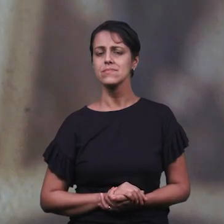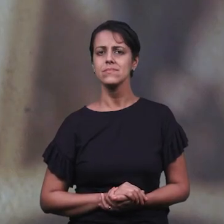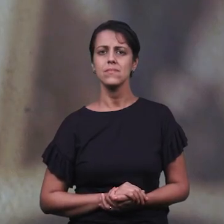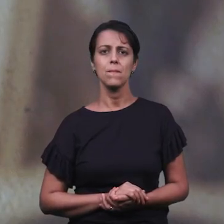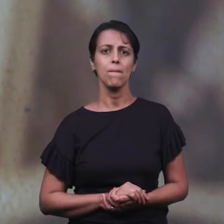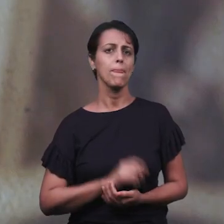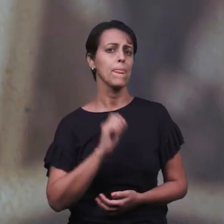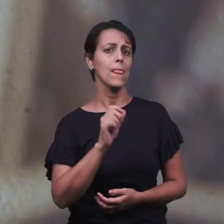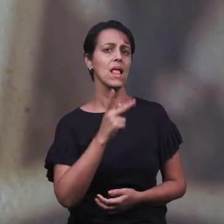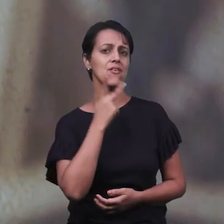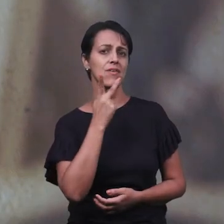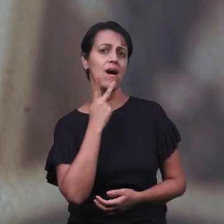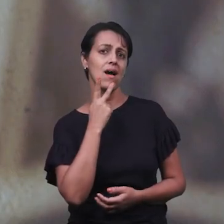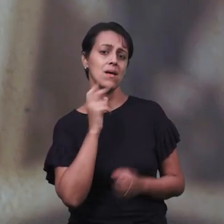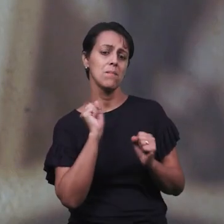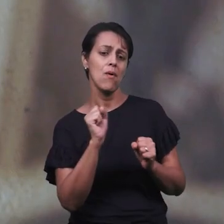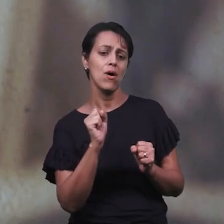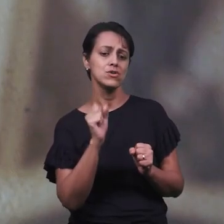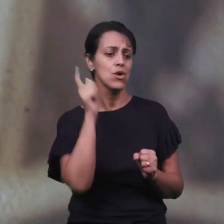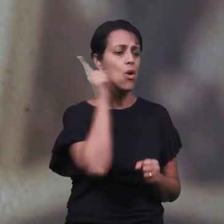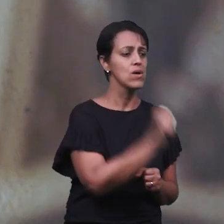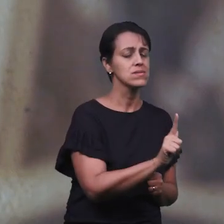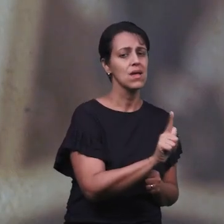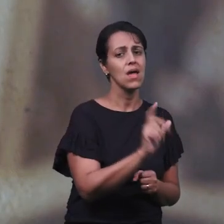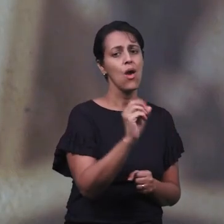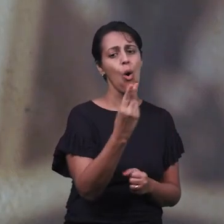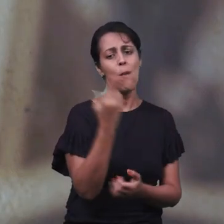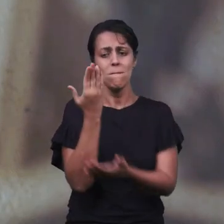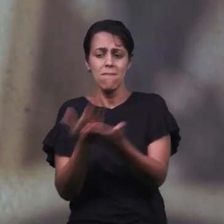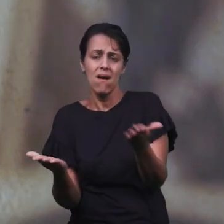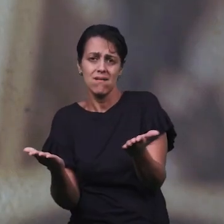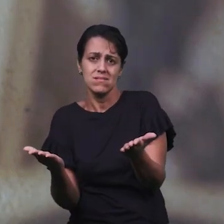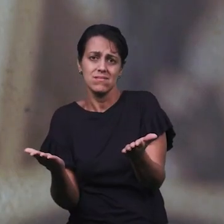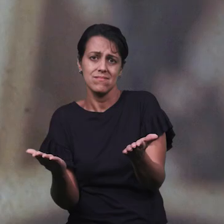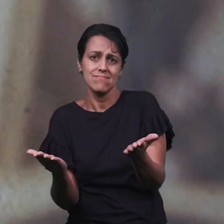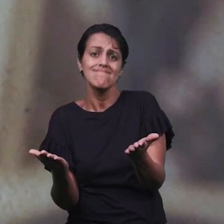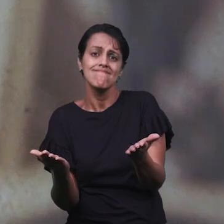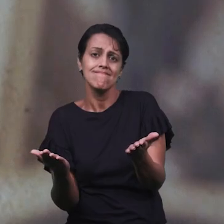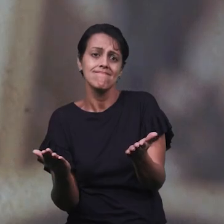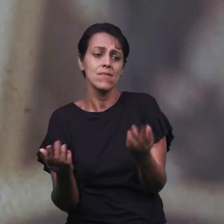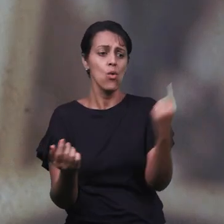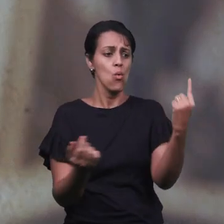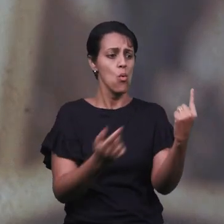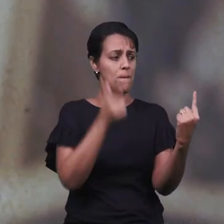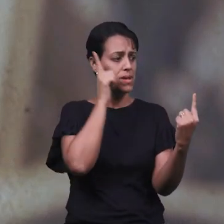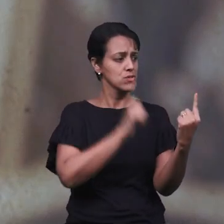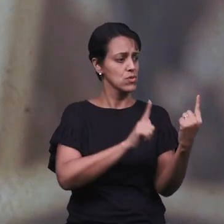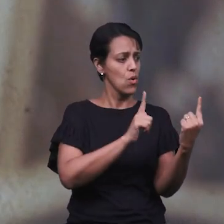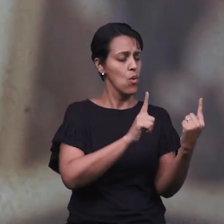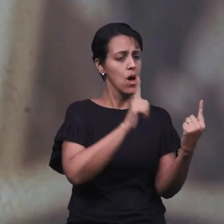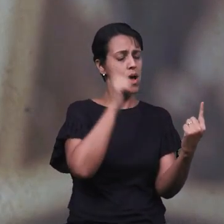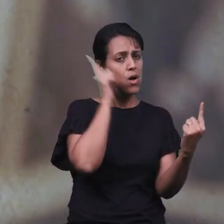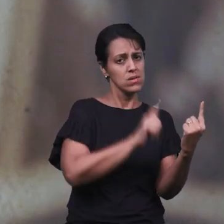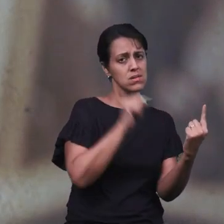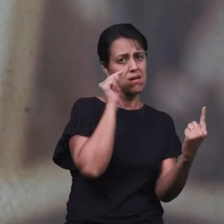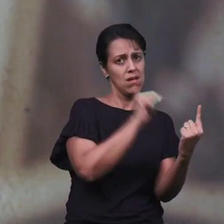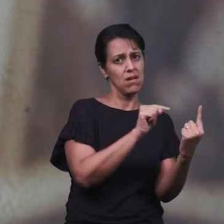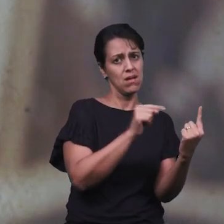do ganha-perde, né? Ou seja, um vai sair vitorioso e o outro vai